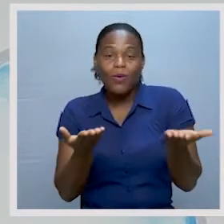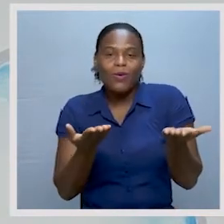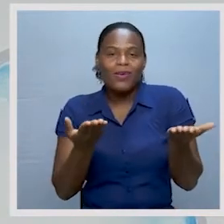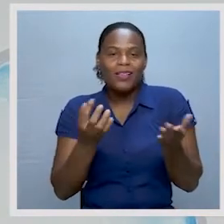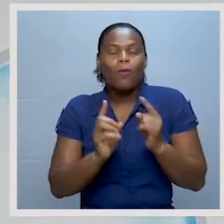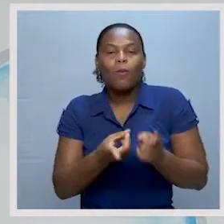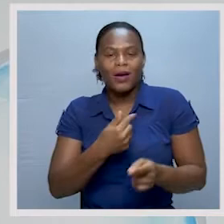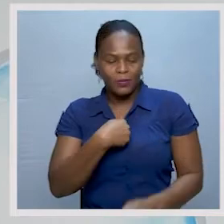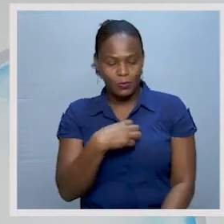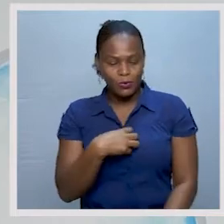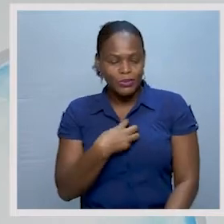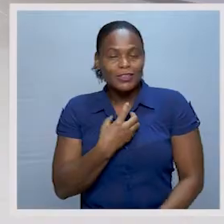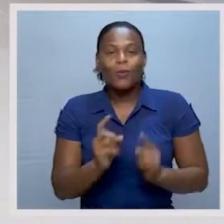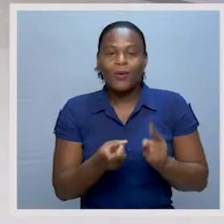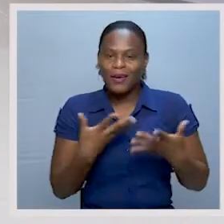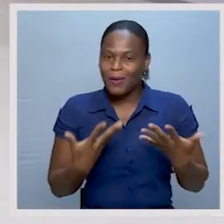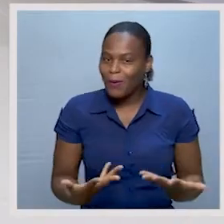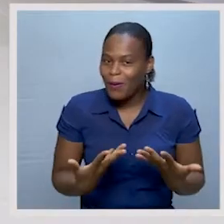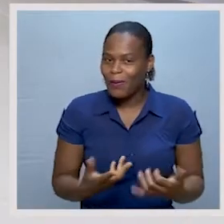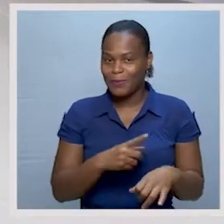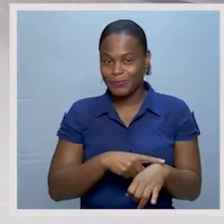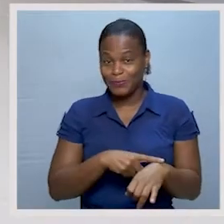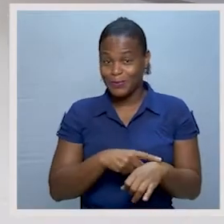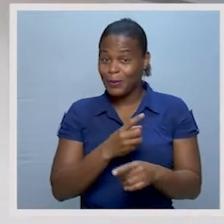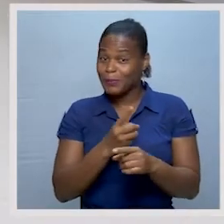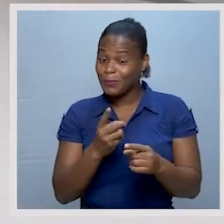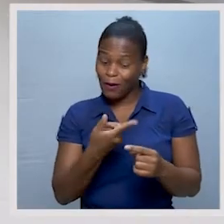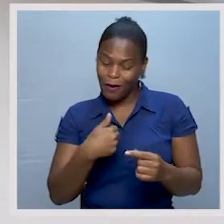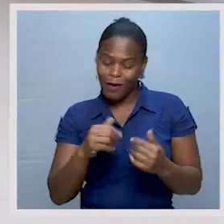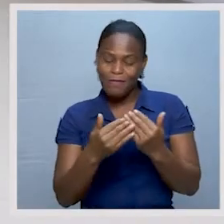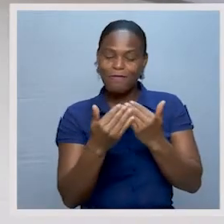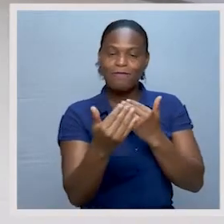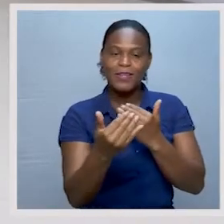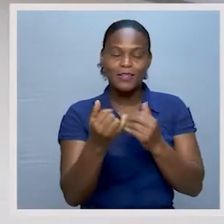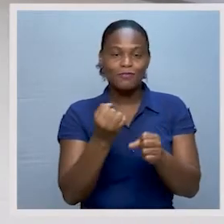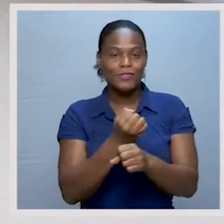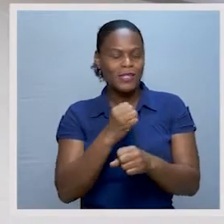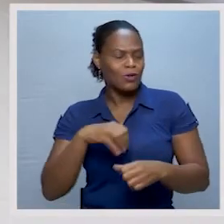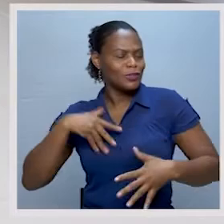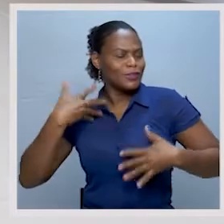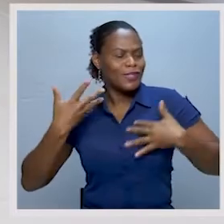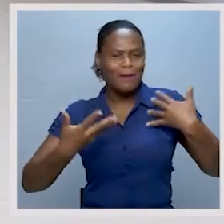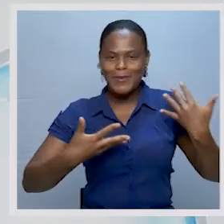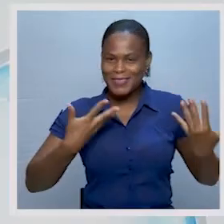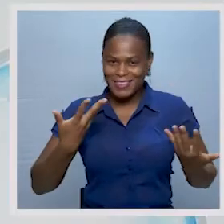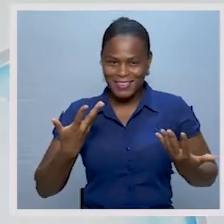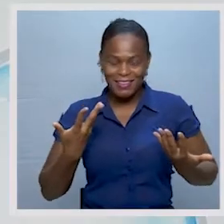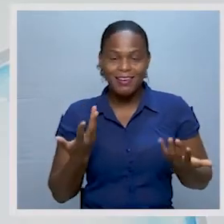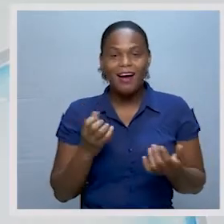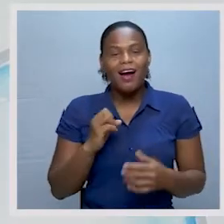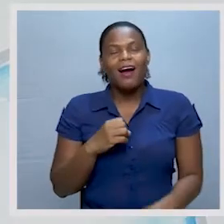que eu sinto nesse exato momento. Então, estamos perante a função emotiva. Ou